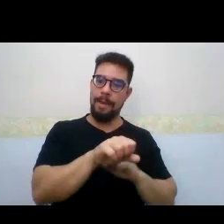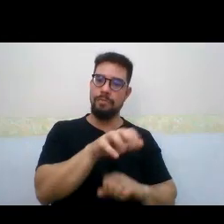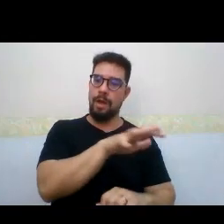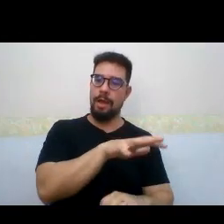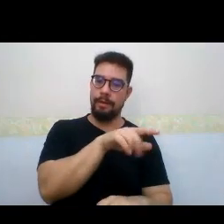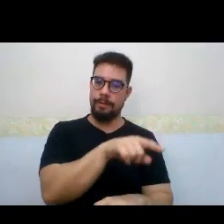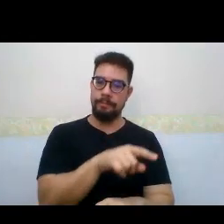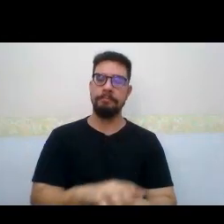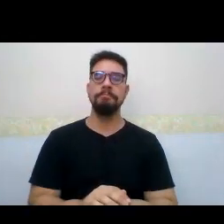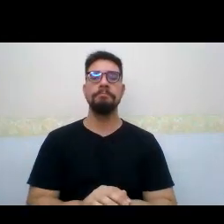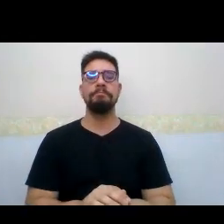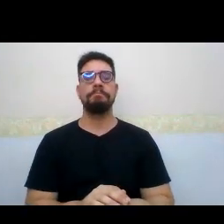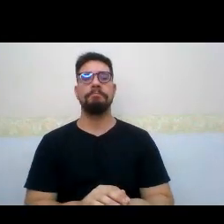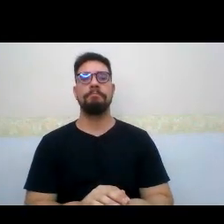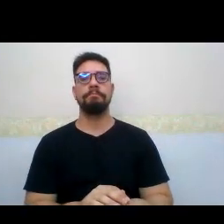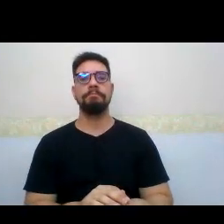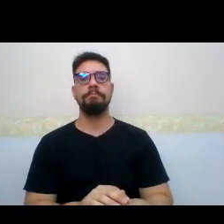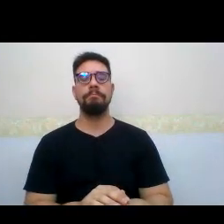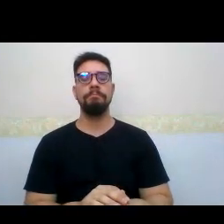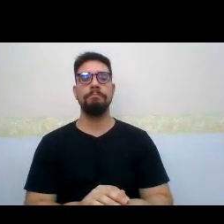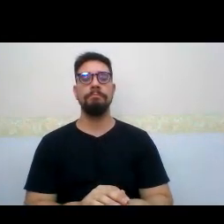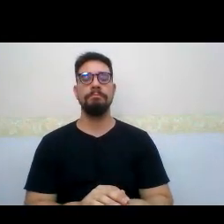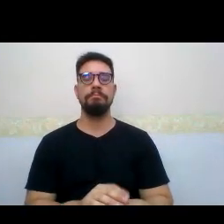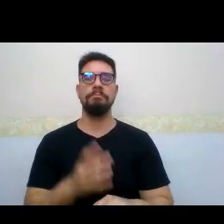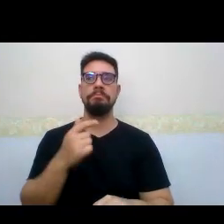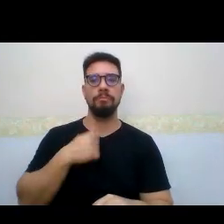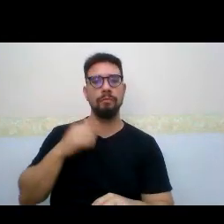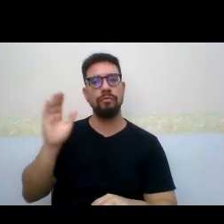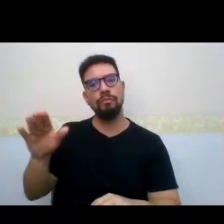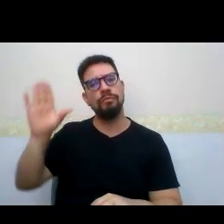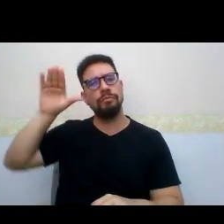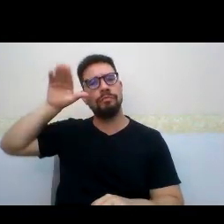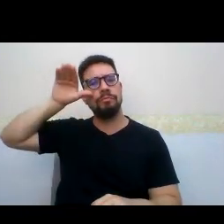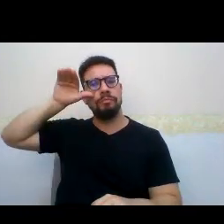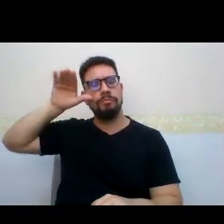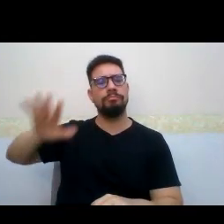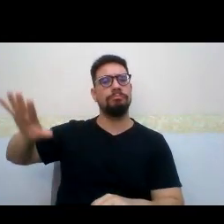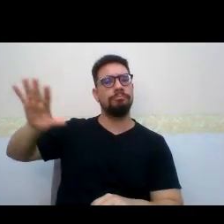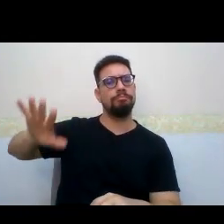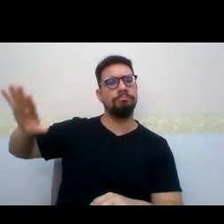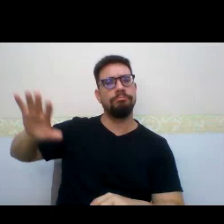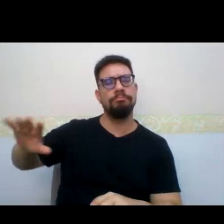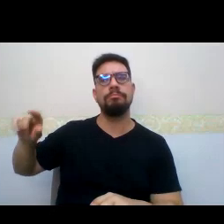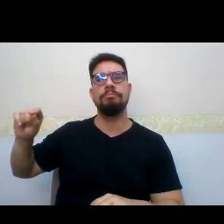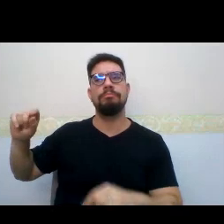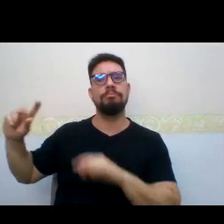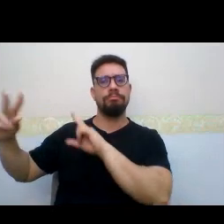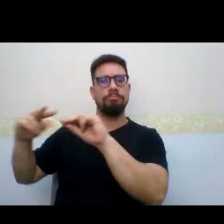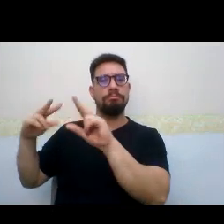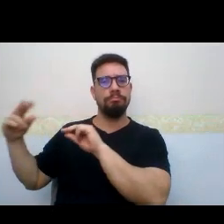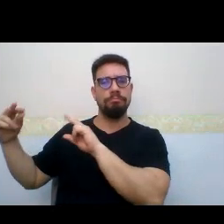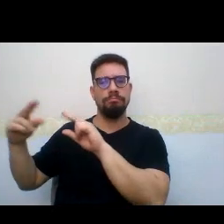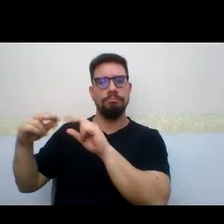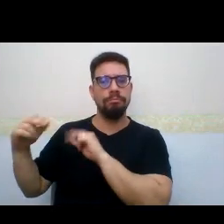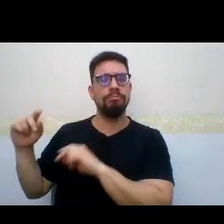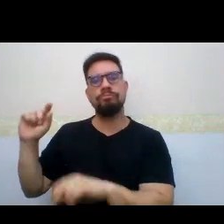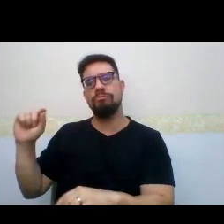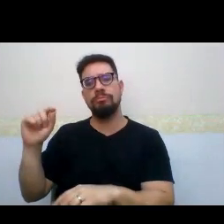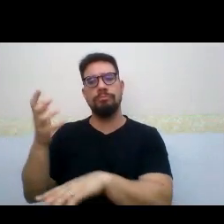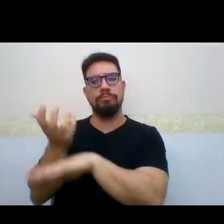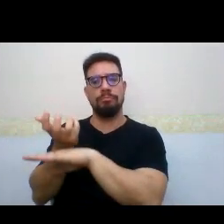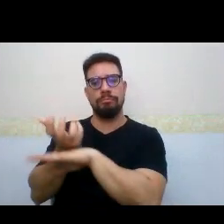questão de modo de observar, estava observando que as pessoas estavam saindo da disciplina